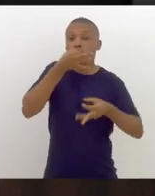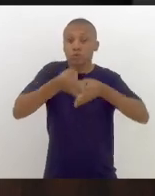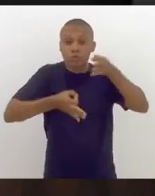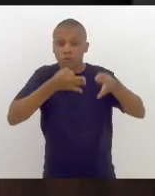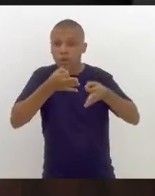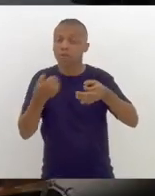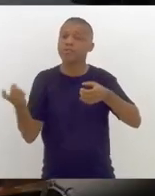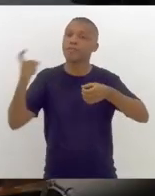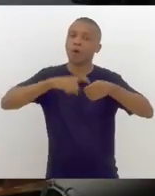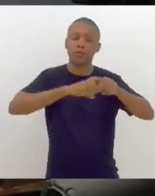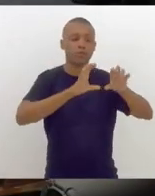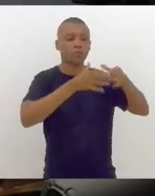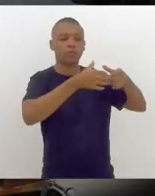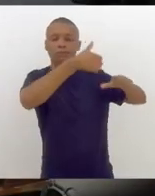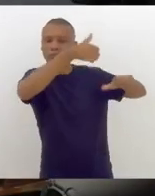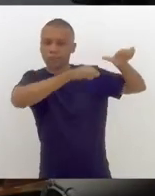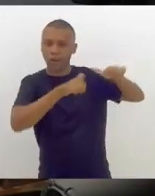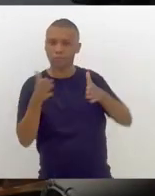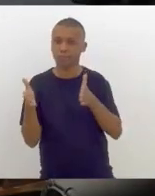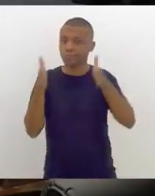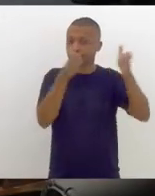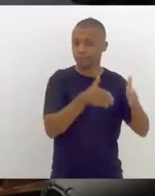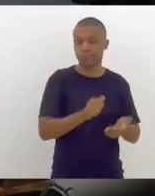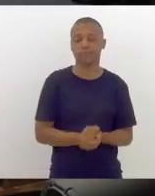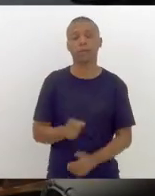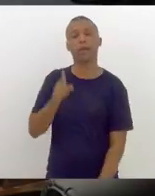Marcelo Dino